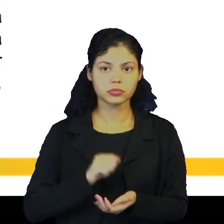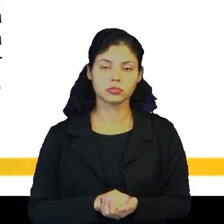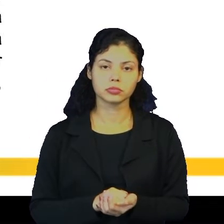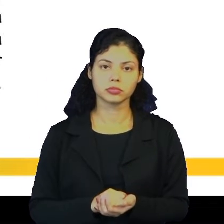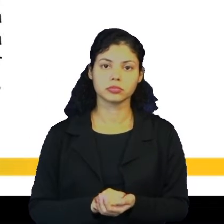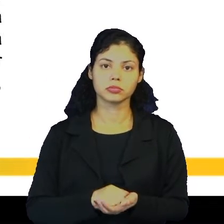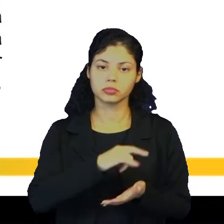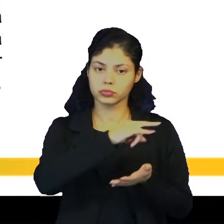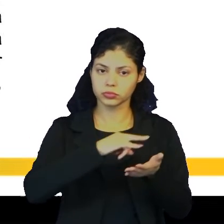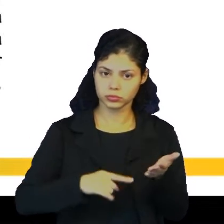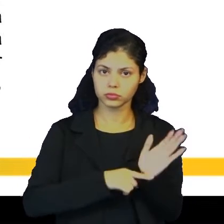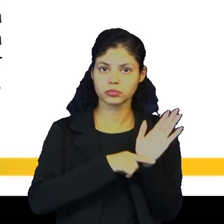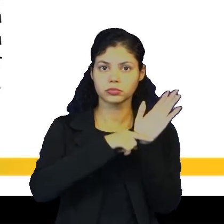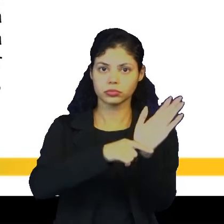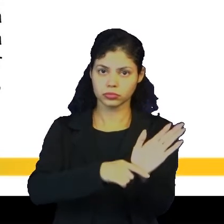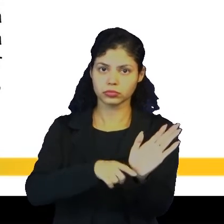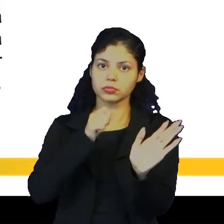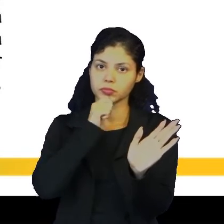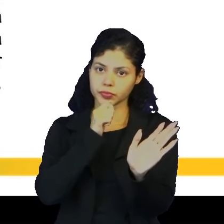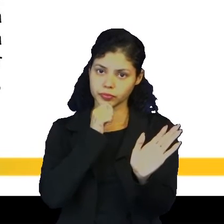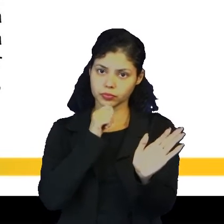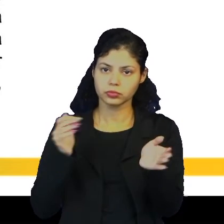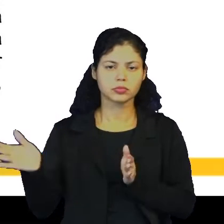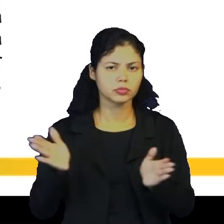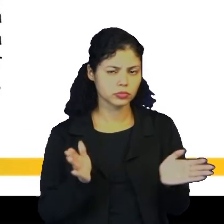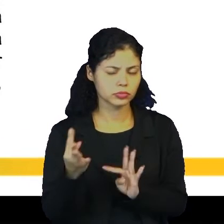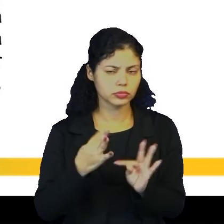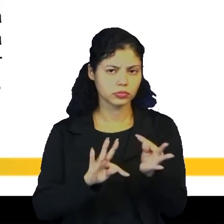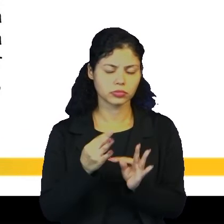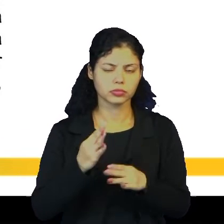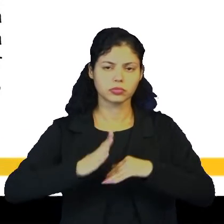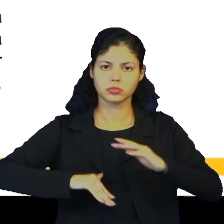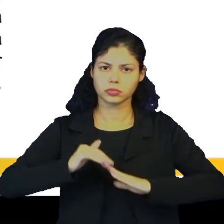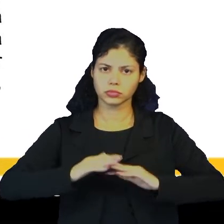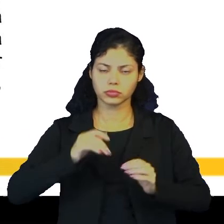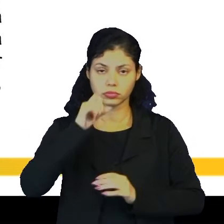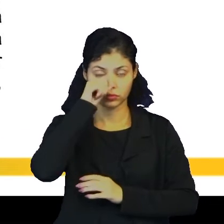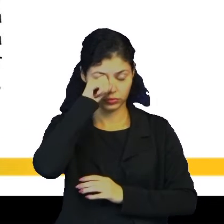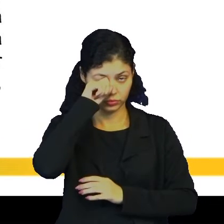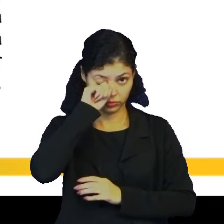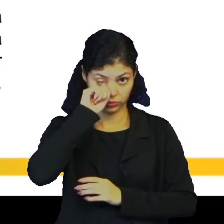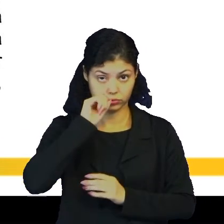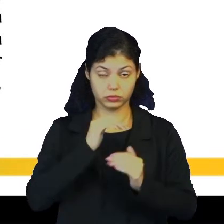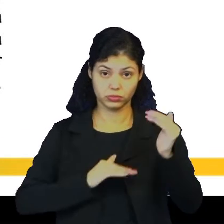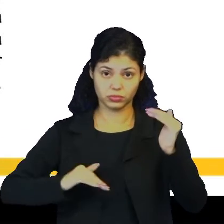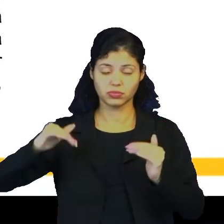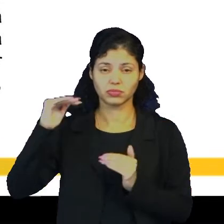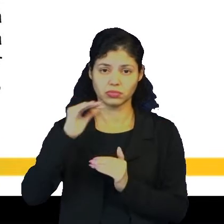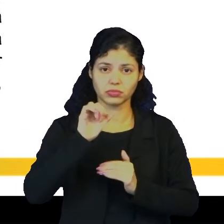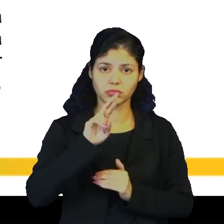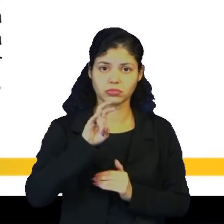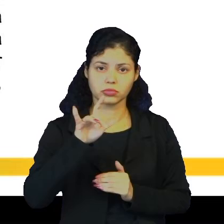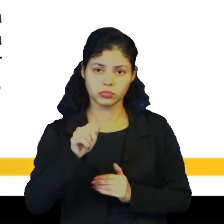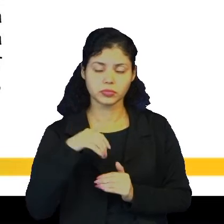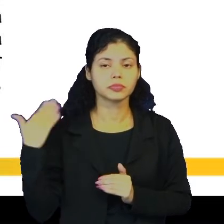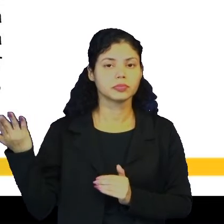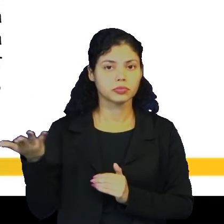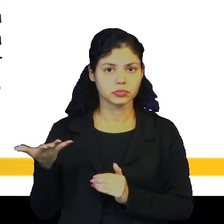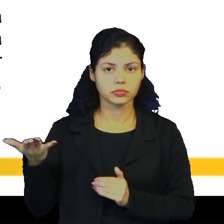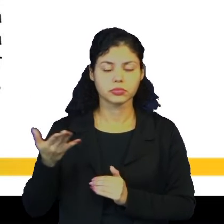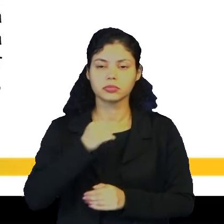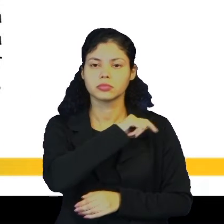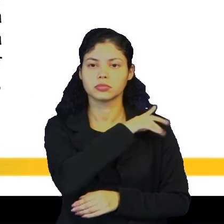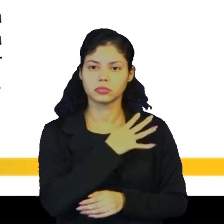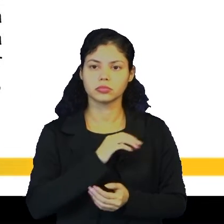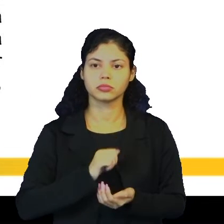o documento dispõe, né, sobre o acesso à instrução técnico-profissional e à instrução superior, essa última, né, baseada no